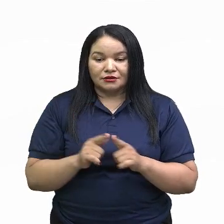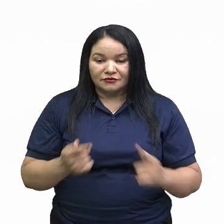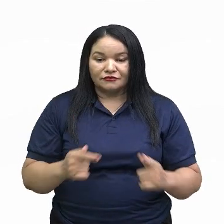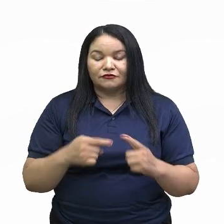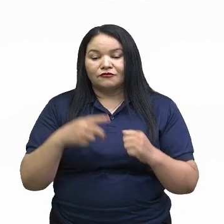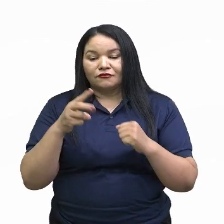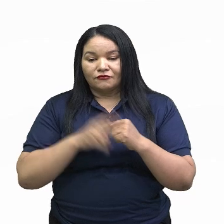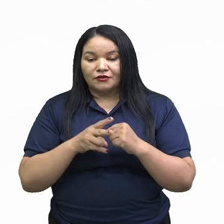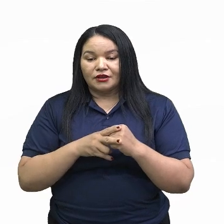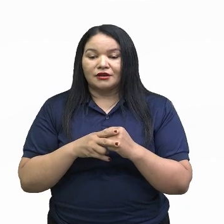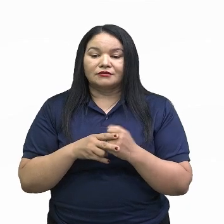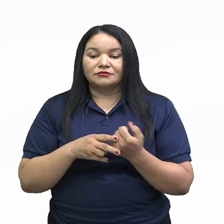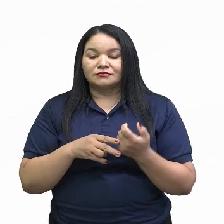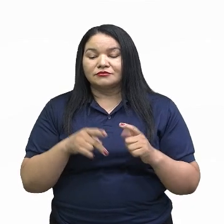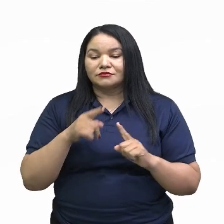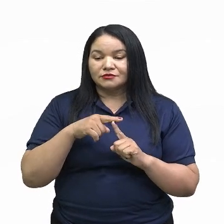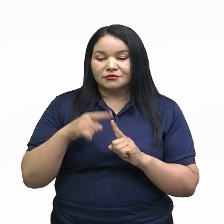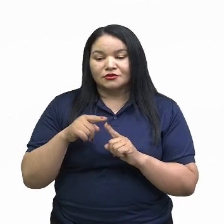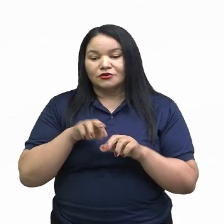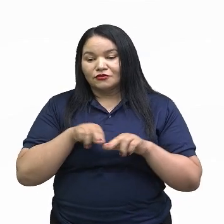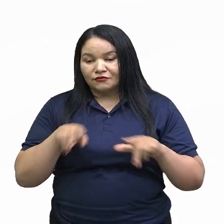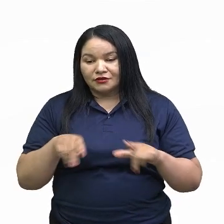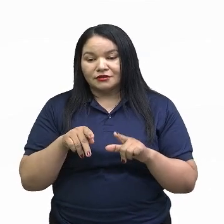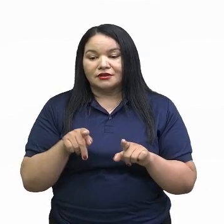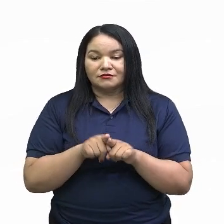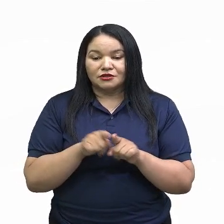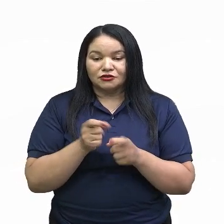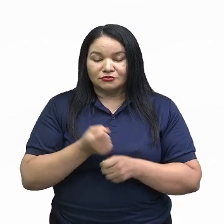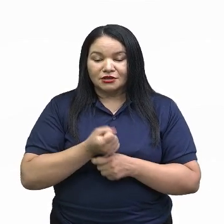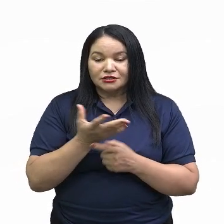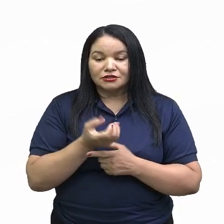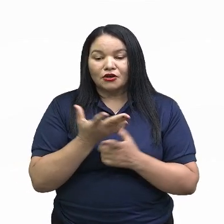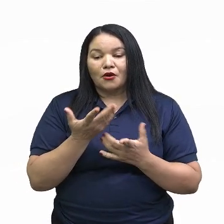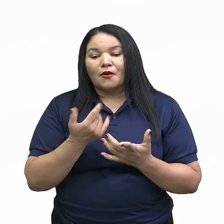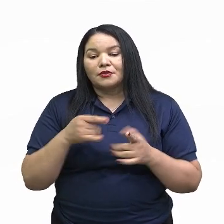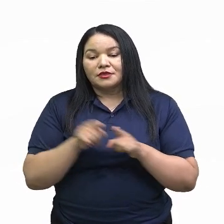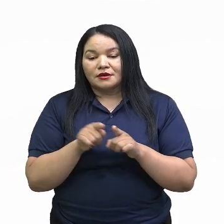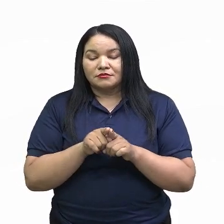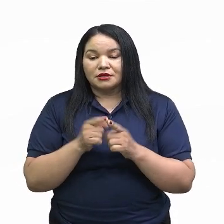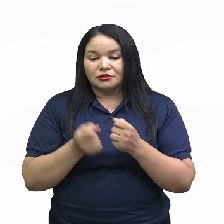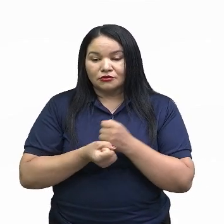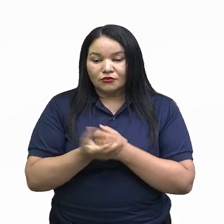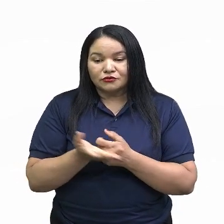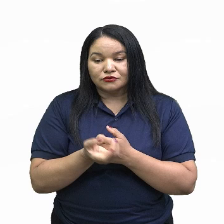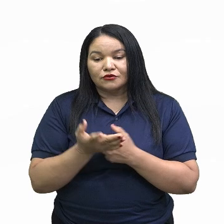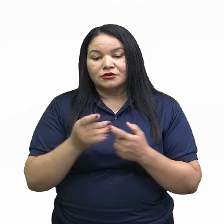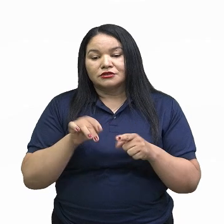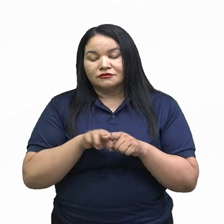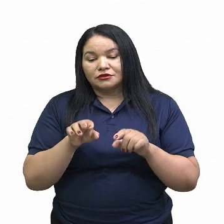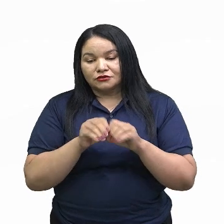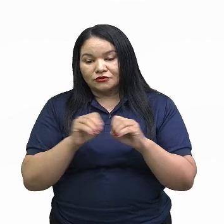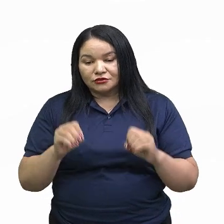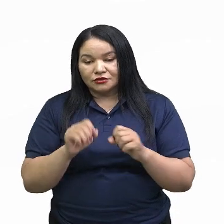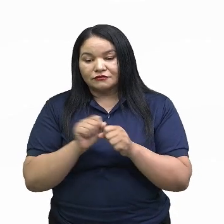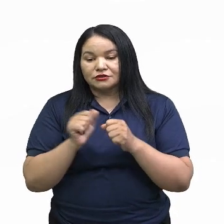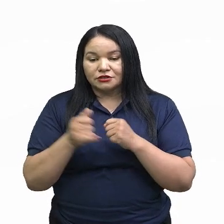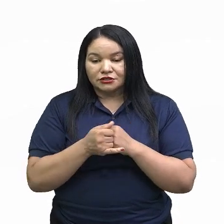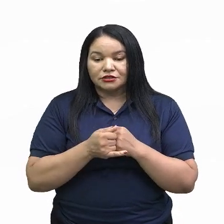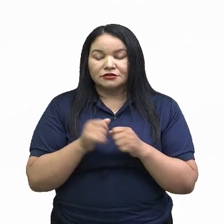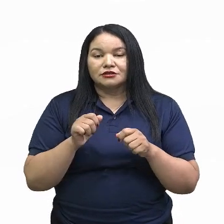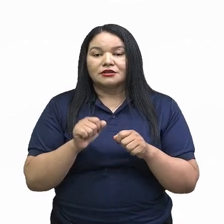modais, tempos e modos verbais, expressões modais, adjetivos, locuções ou orações